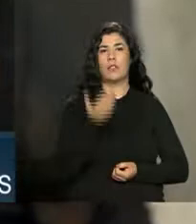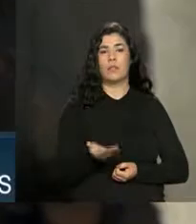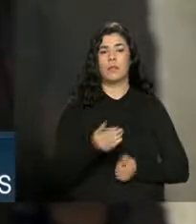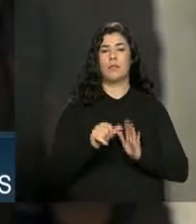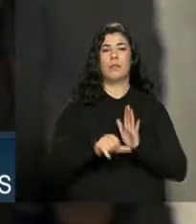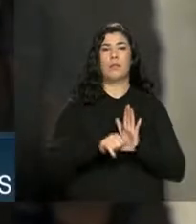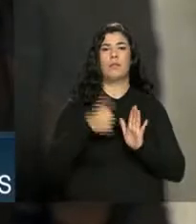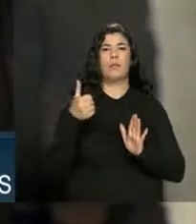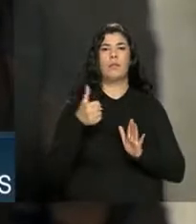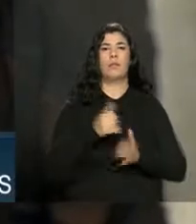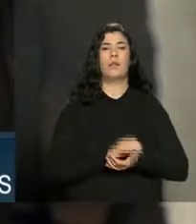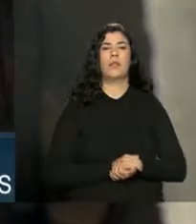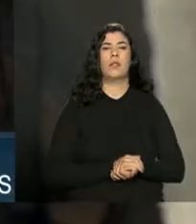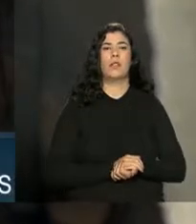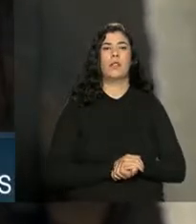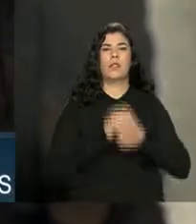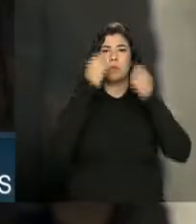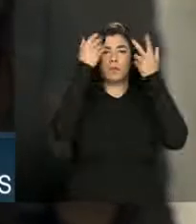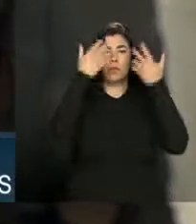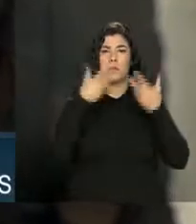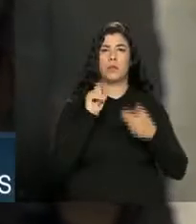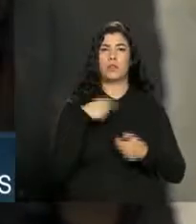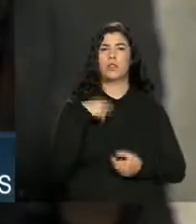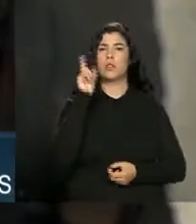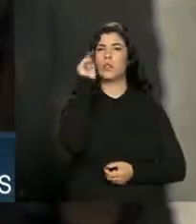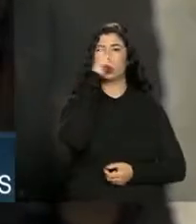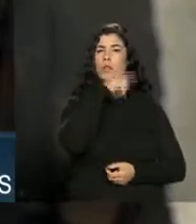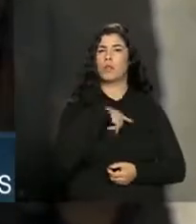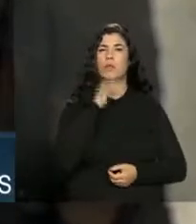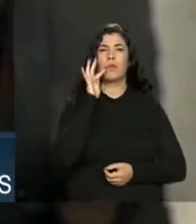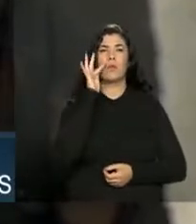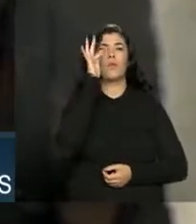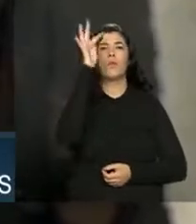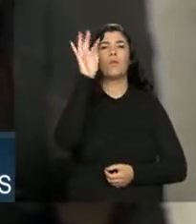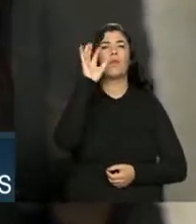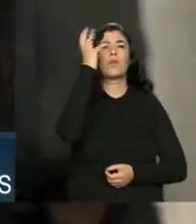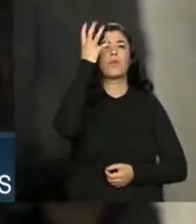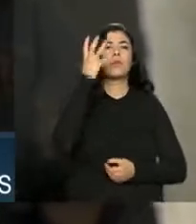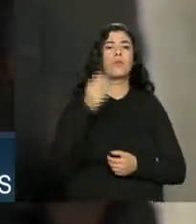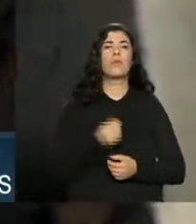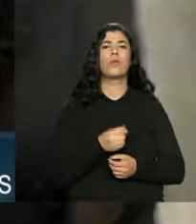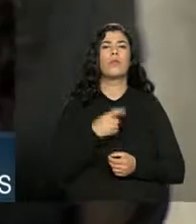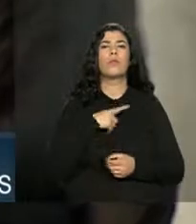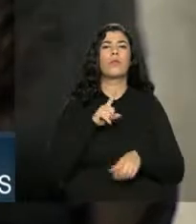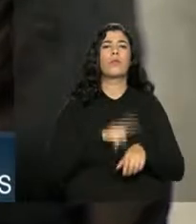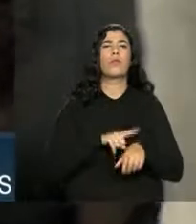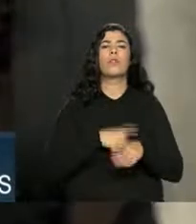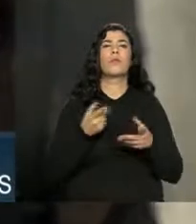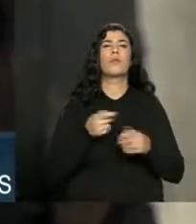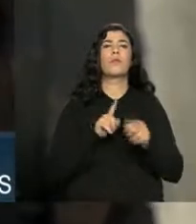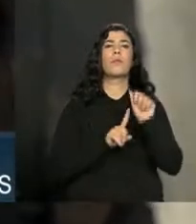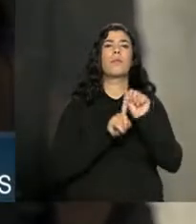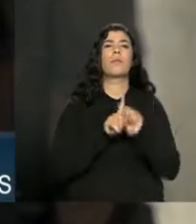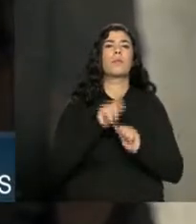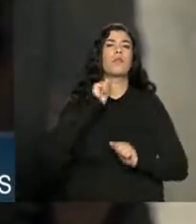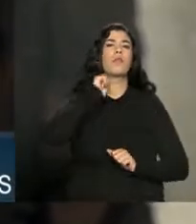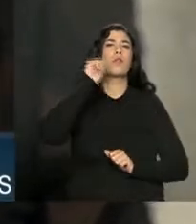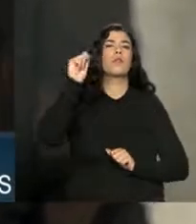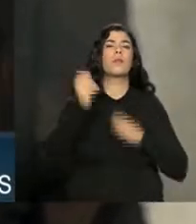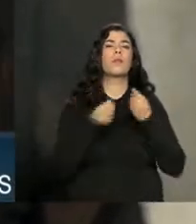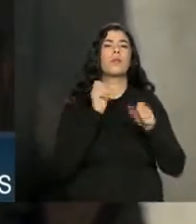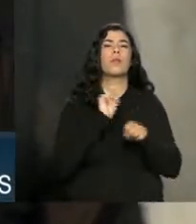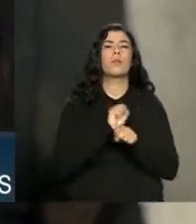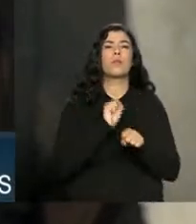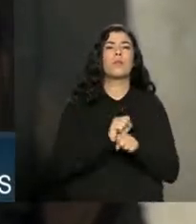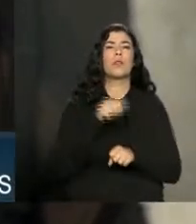perguntas a primeira a gente falou o Carlos Lopes deixou claro que é difícil fazer previsões de médio e longo prazo mas por mês de abril que a gente pode esperar para as chuvas